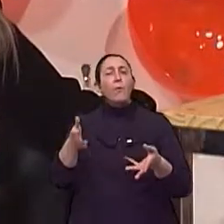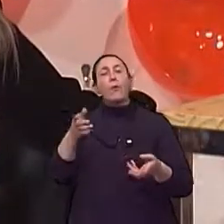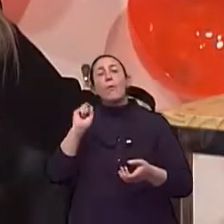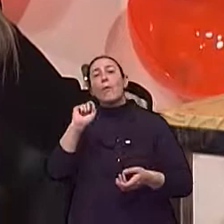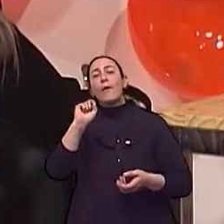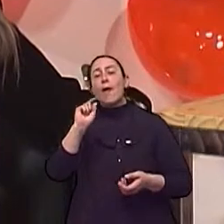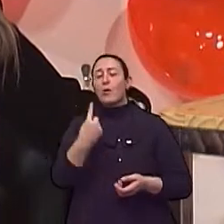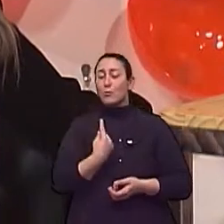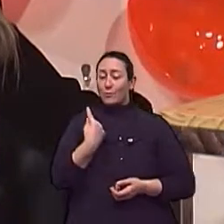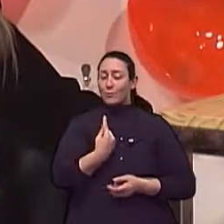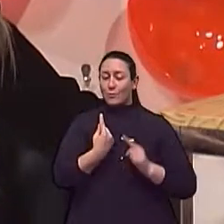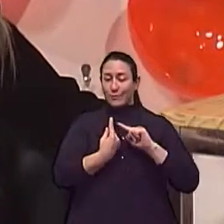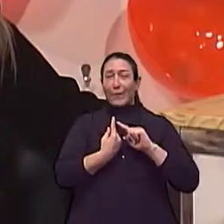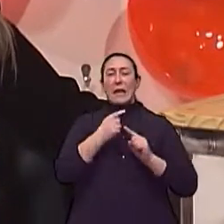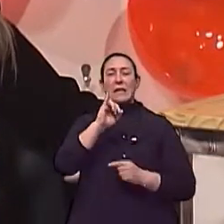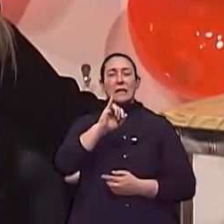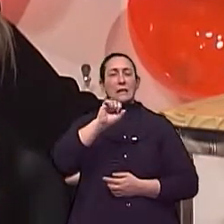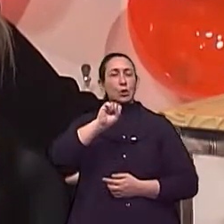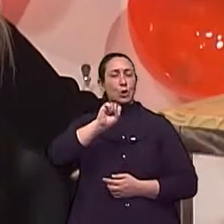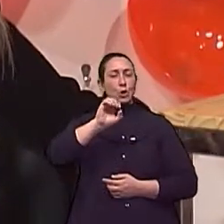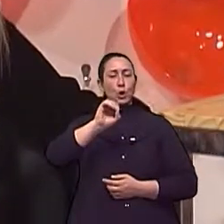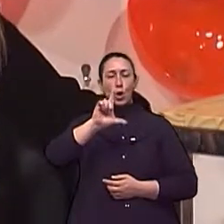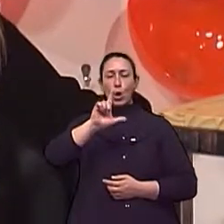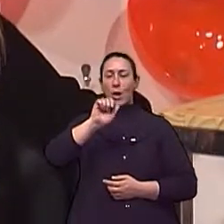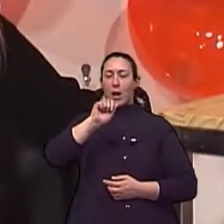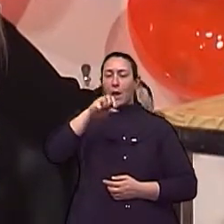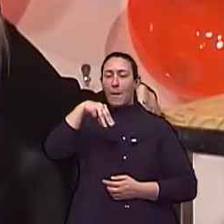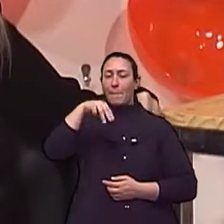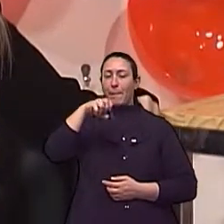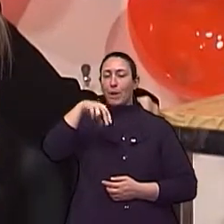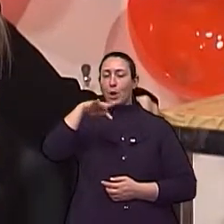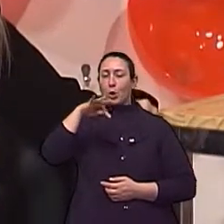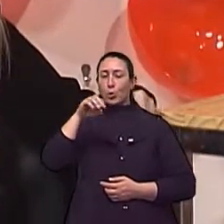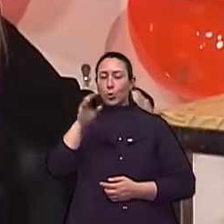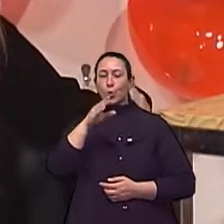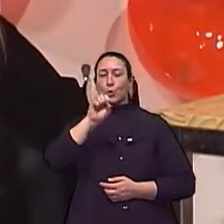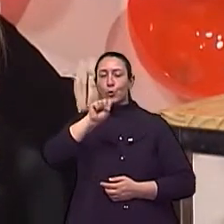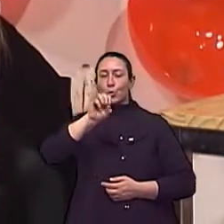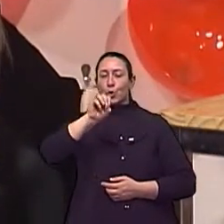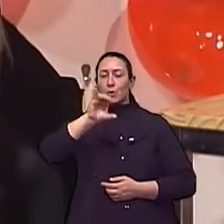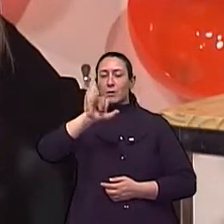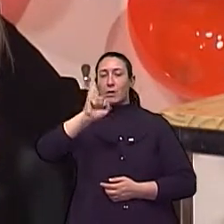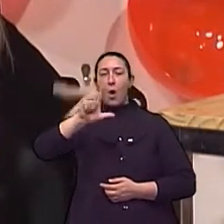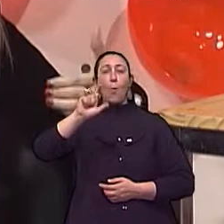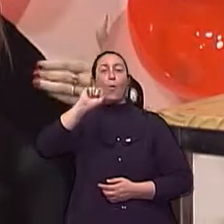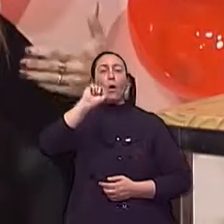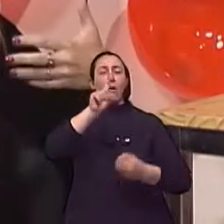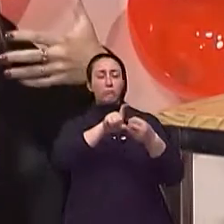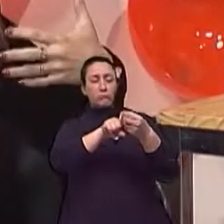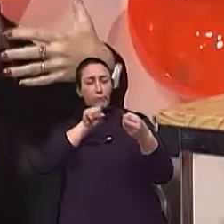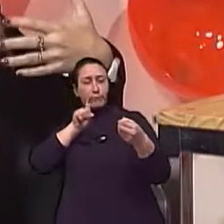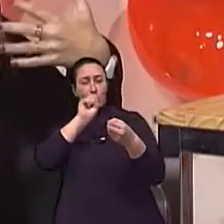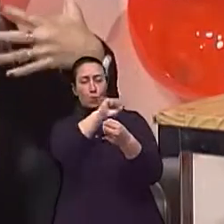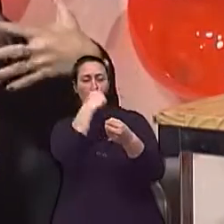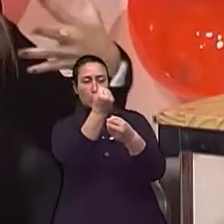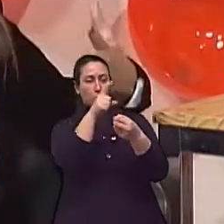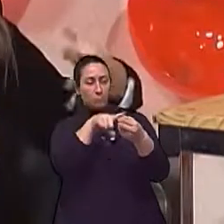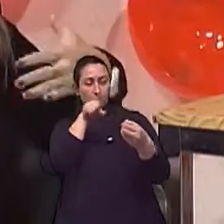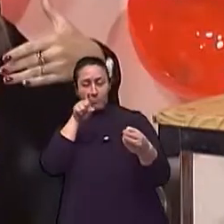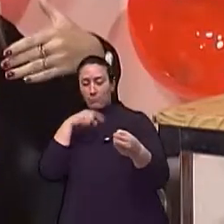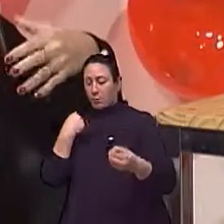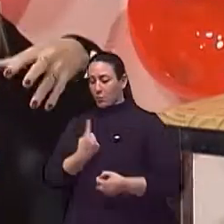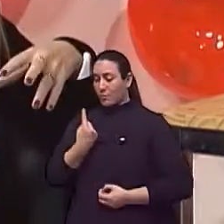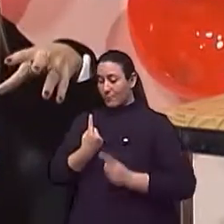o isolamento isolamento social a falta de comunicação o fato de viver só e não ter esta